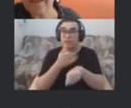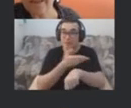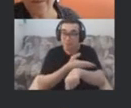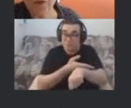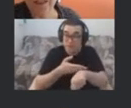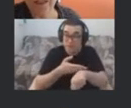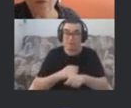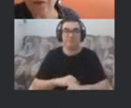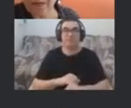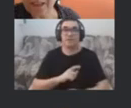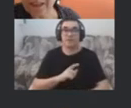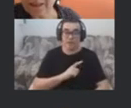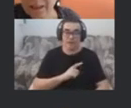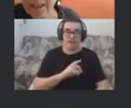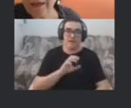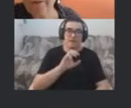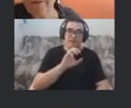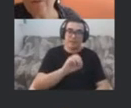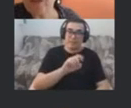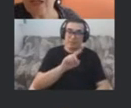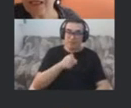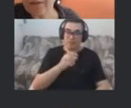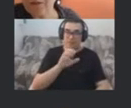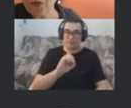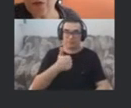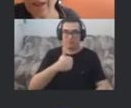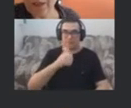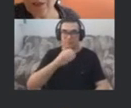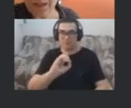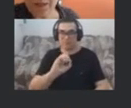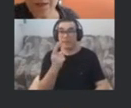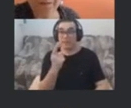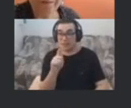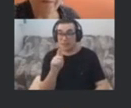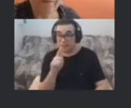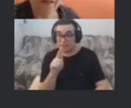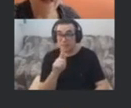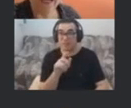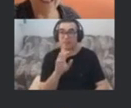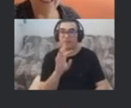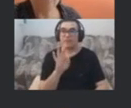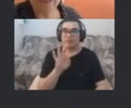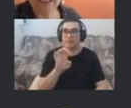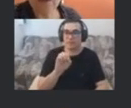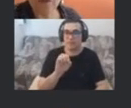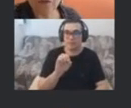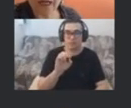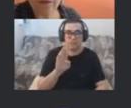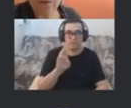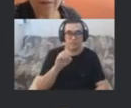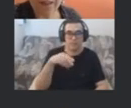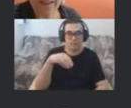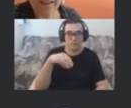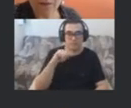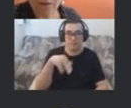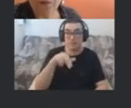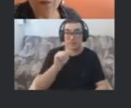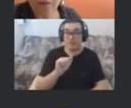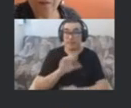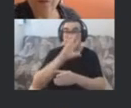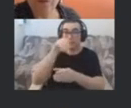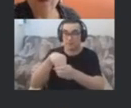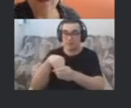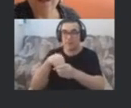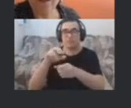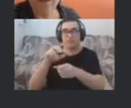0,010 gramas de teobromina por 100 gramas de chocolate branco. A cafeína, o resultado também da